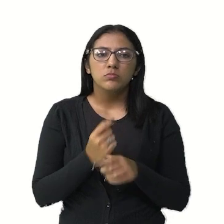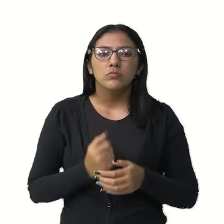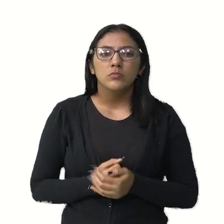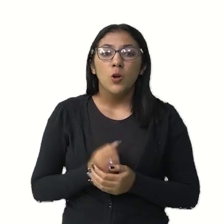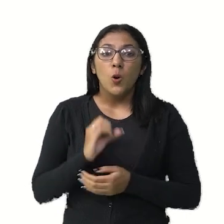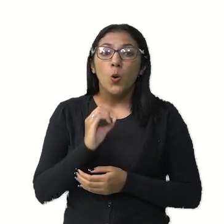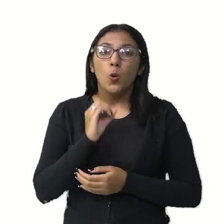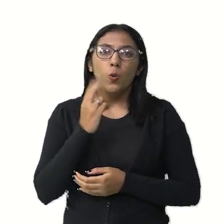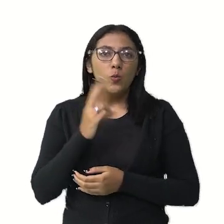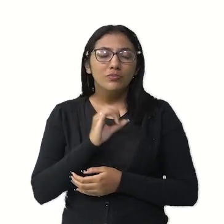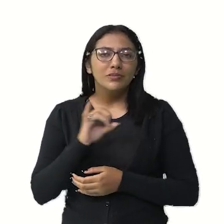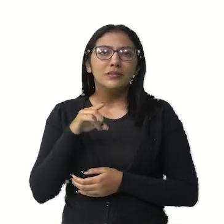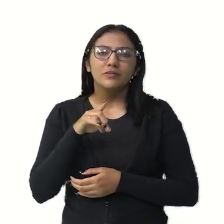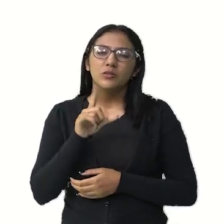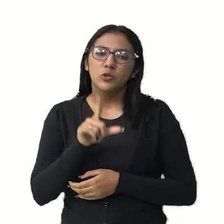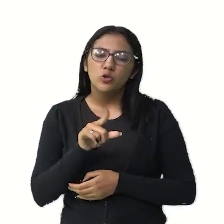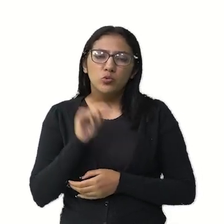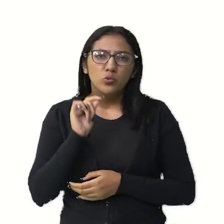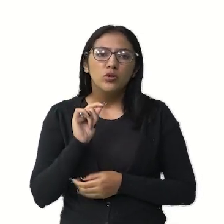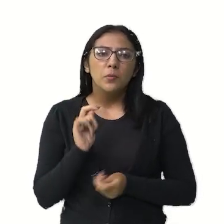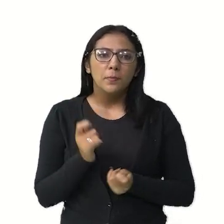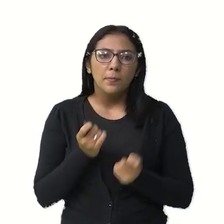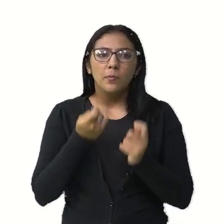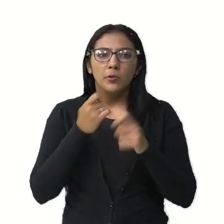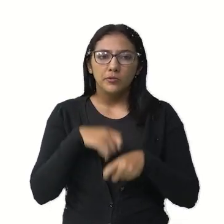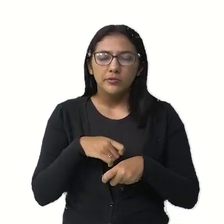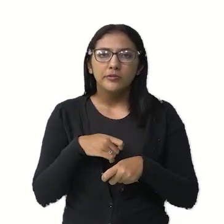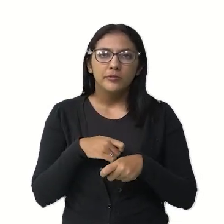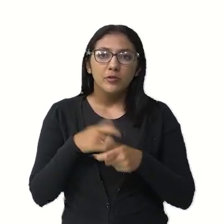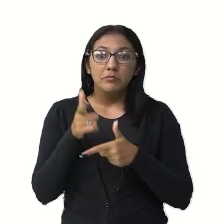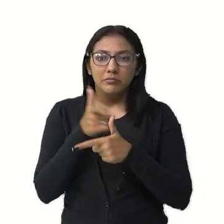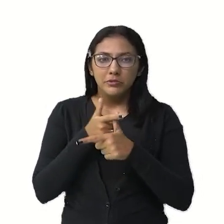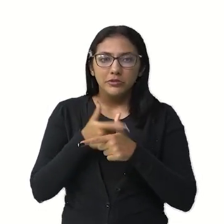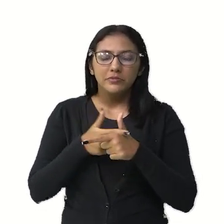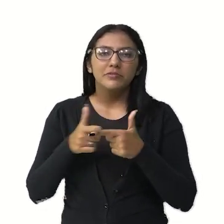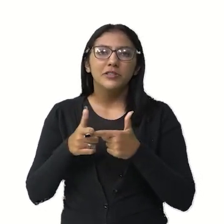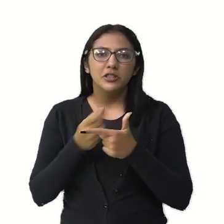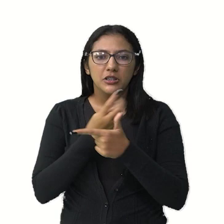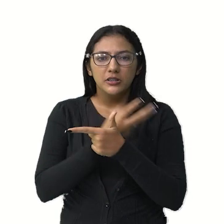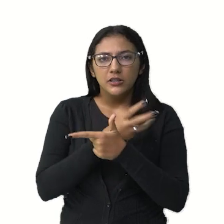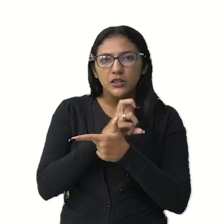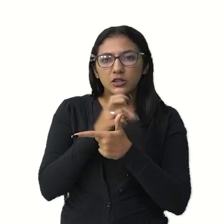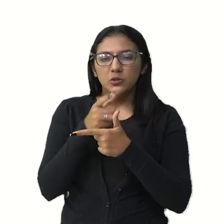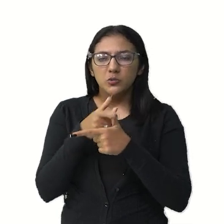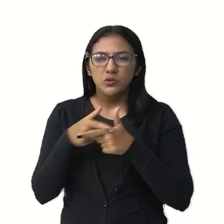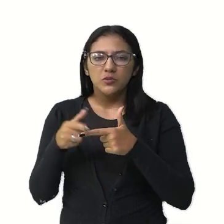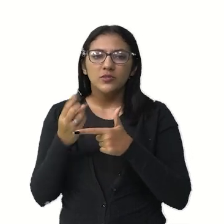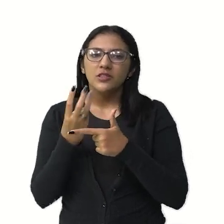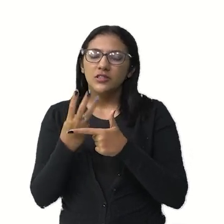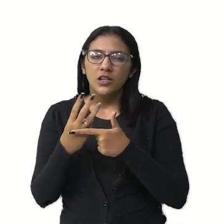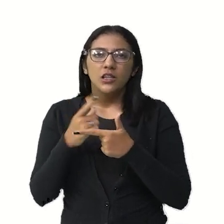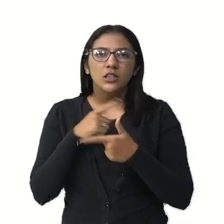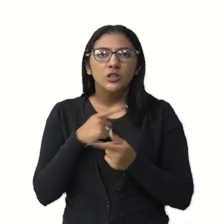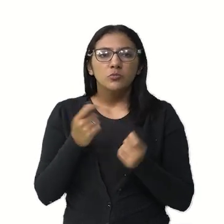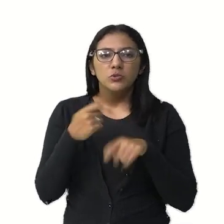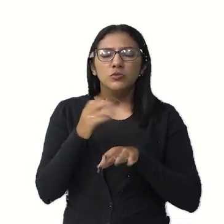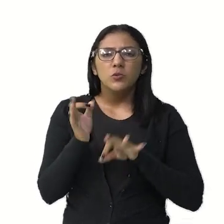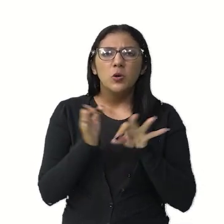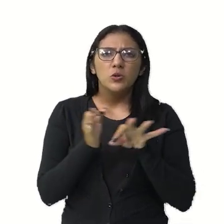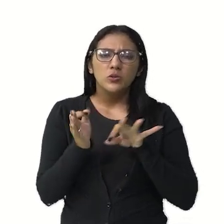ou então, se você preferir, né, fazer uma divisão aí de 35 por 3, o nosso resultado aí